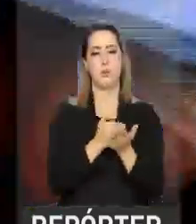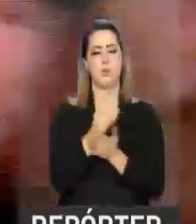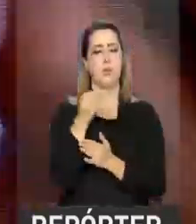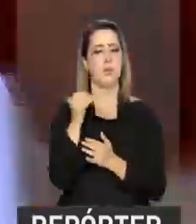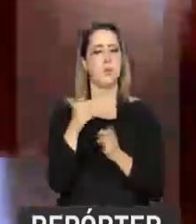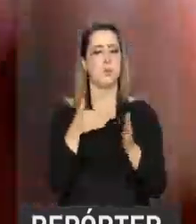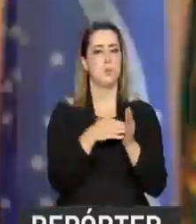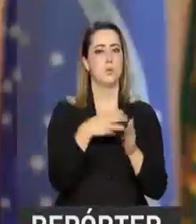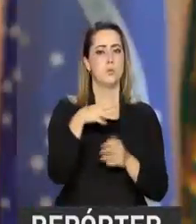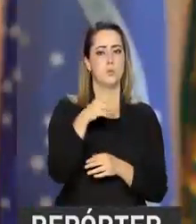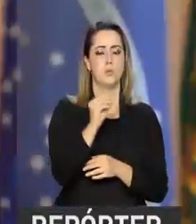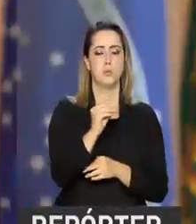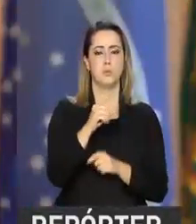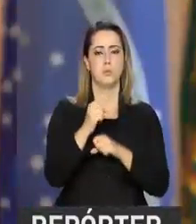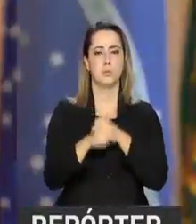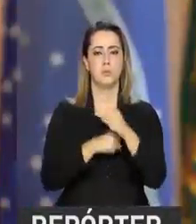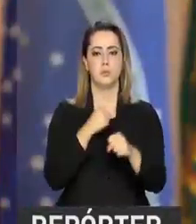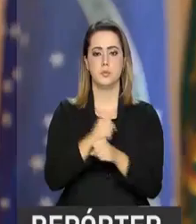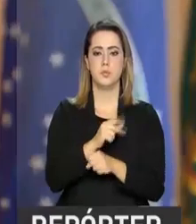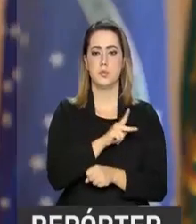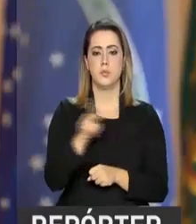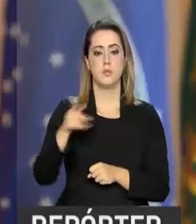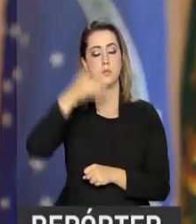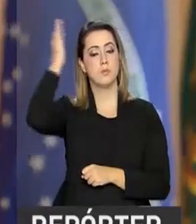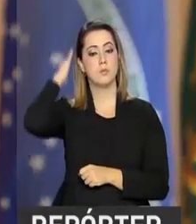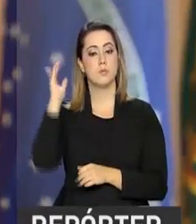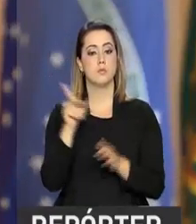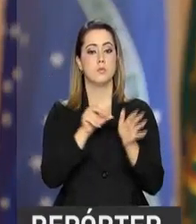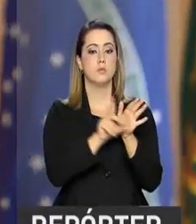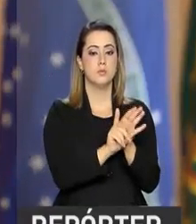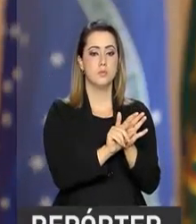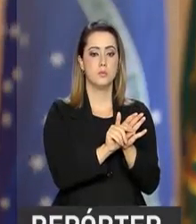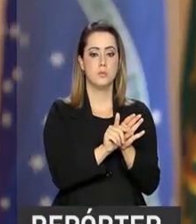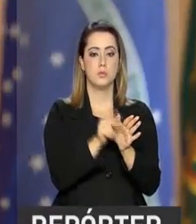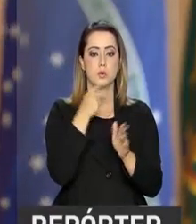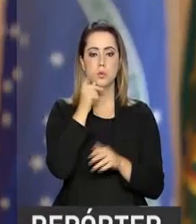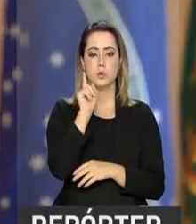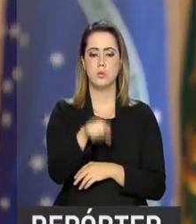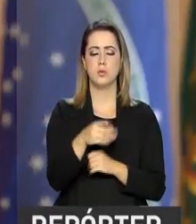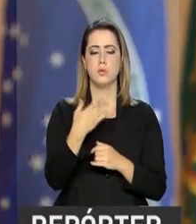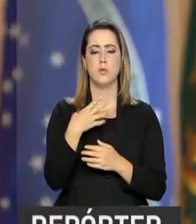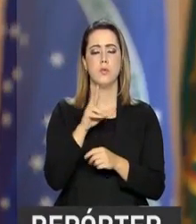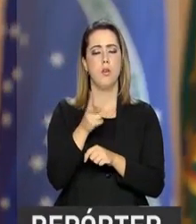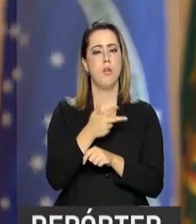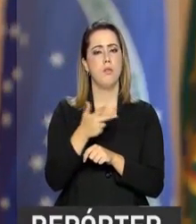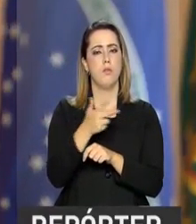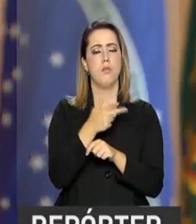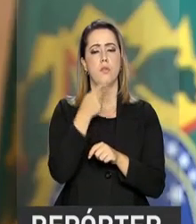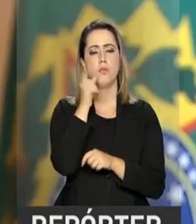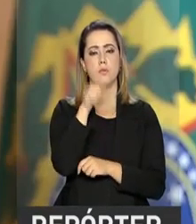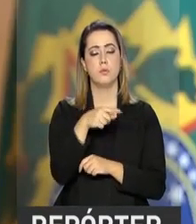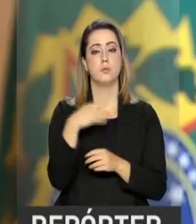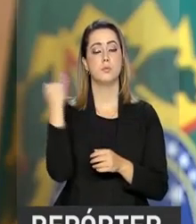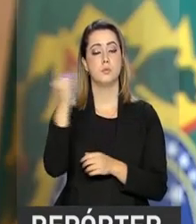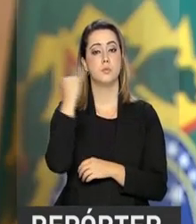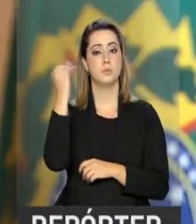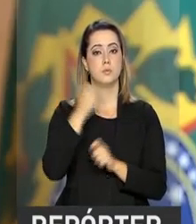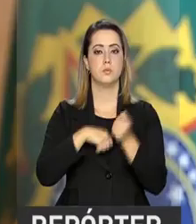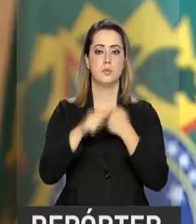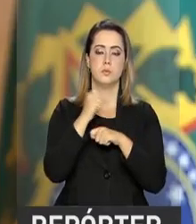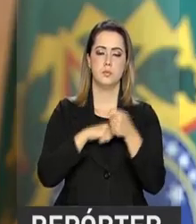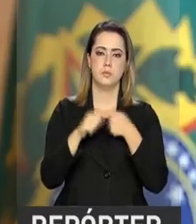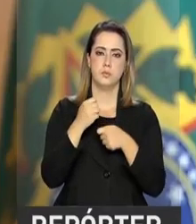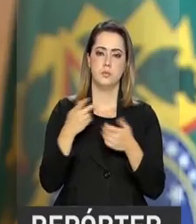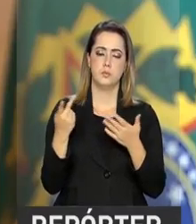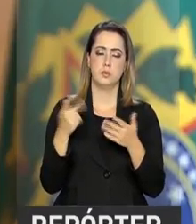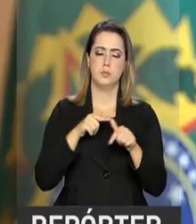do ano que vem. O presidente Michel Temer publicou um vídeo nas redes sociais destacando a importância de medidas econômicas